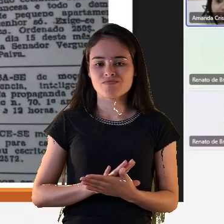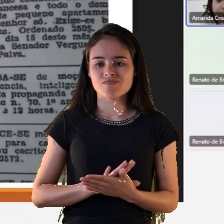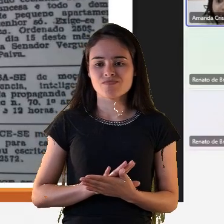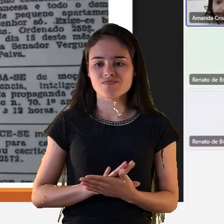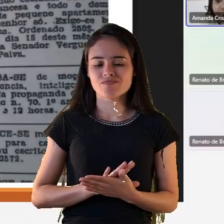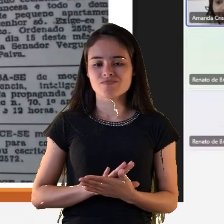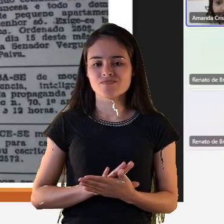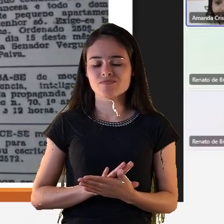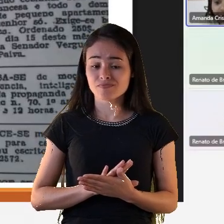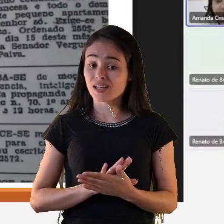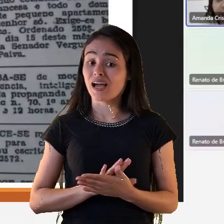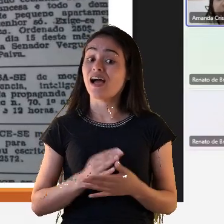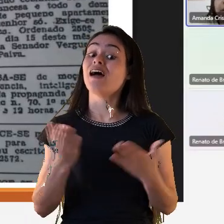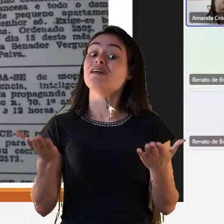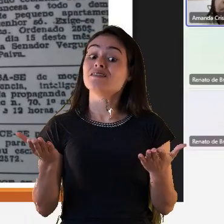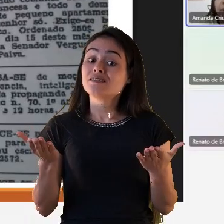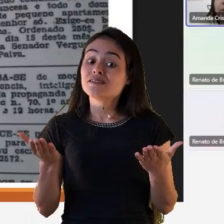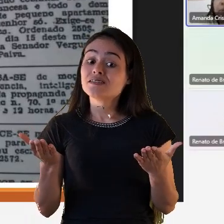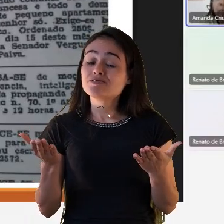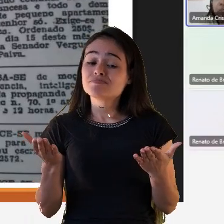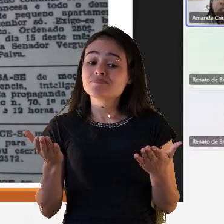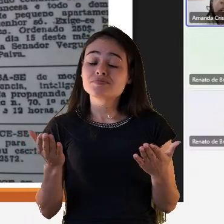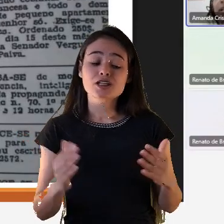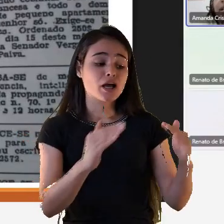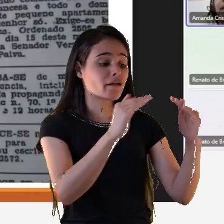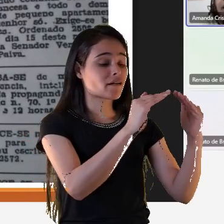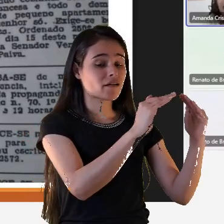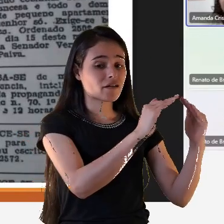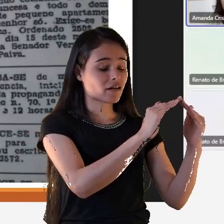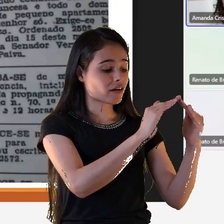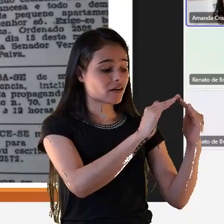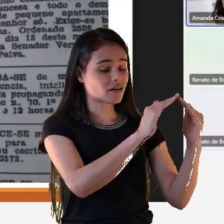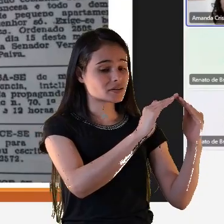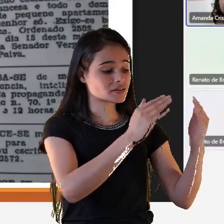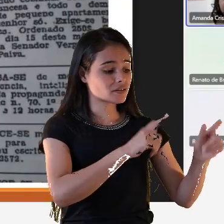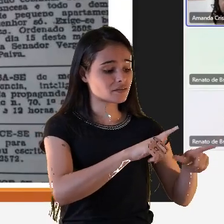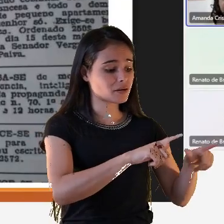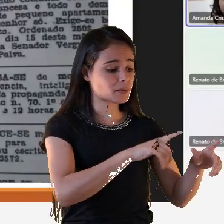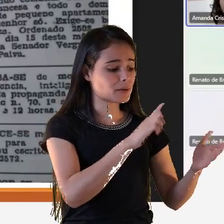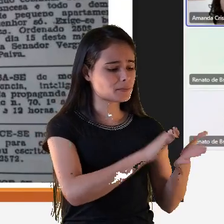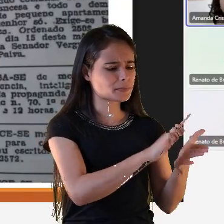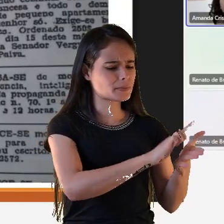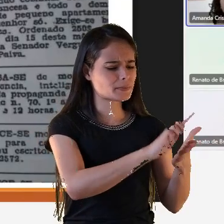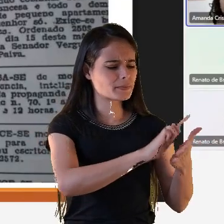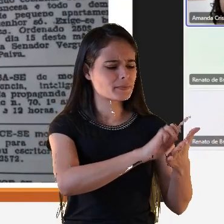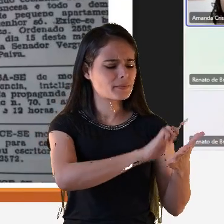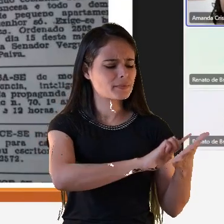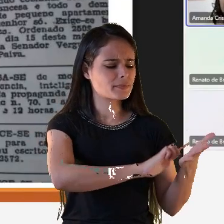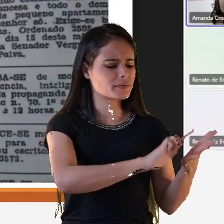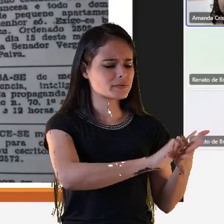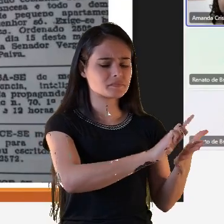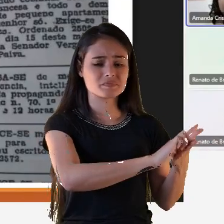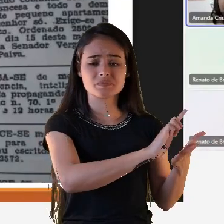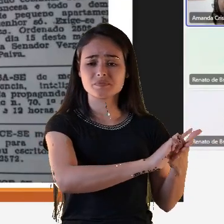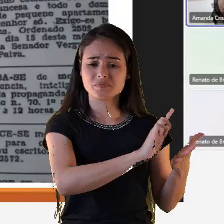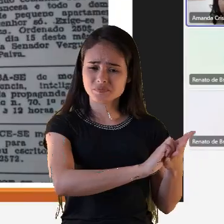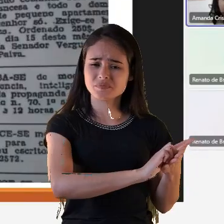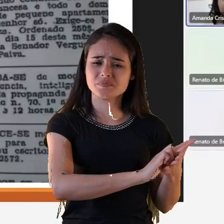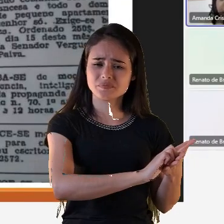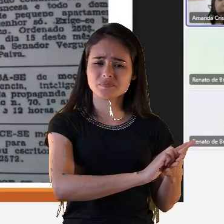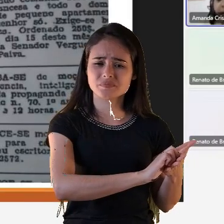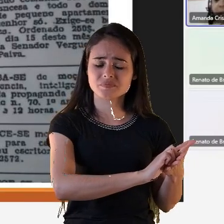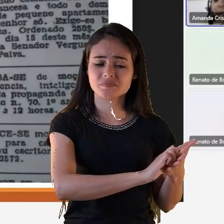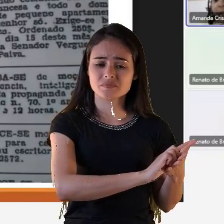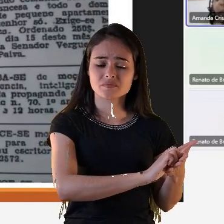ser trabalhadora doméstica, né, em Belo Horizonte. E aquilo para mim foi algo assim, para mim, para toda